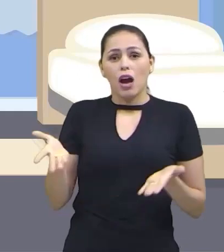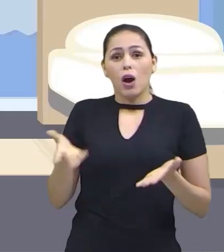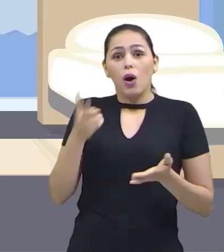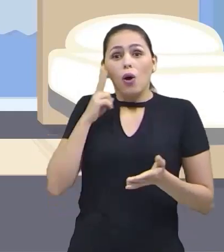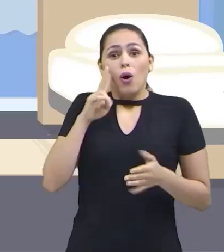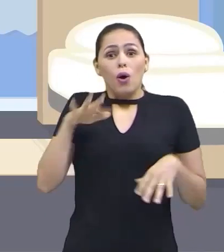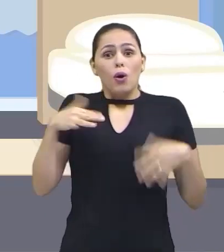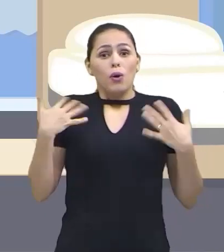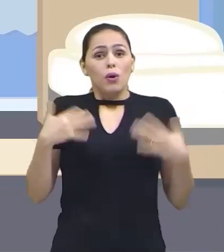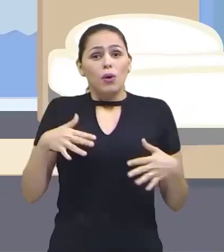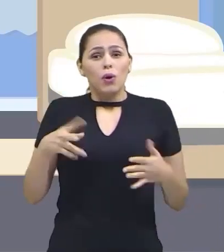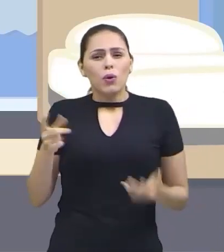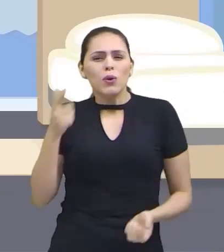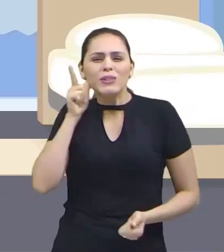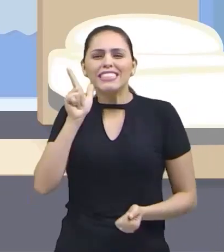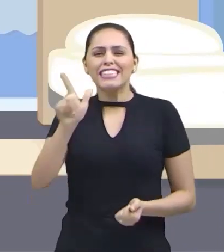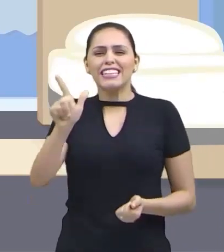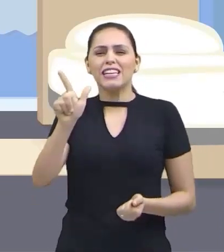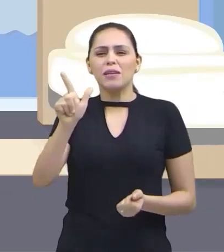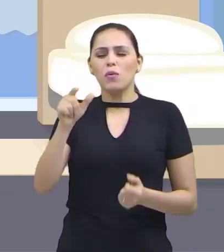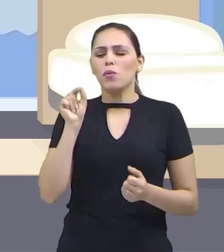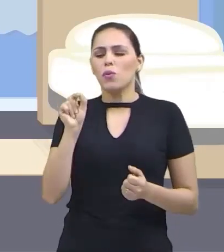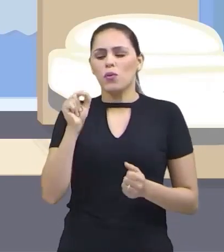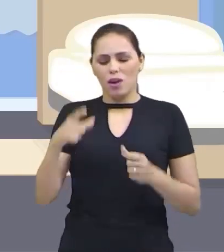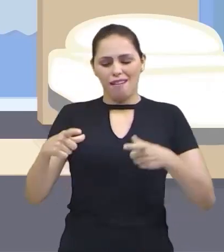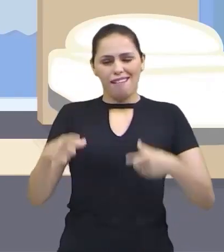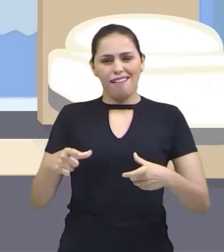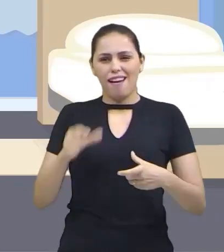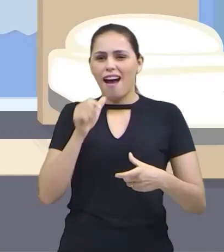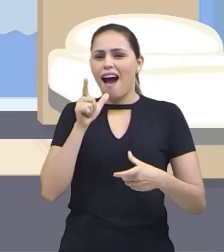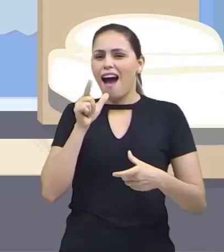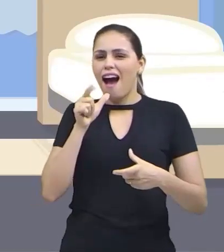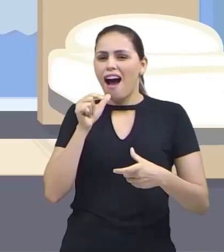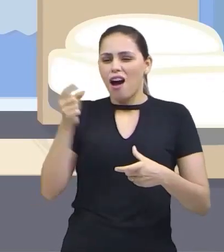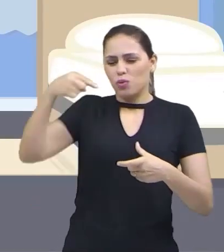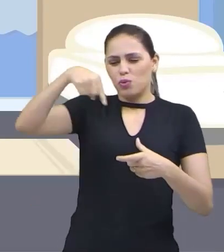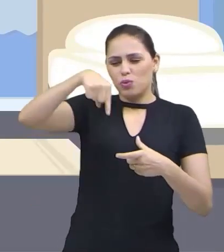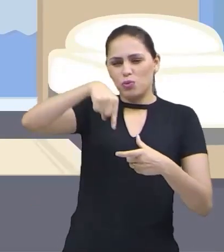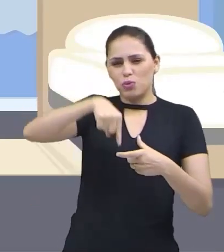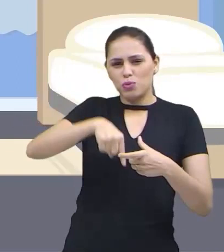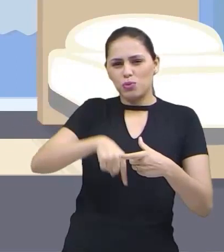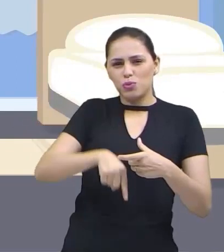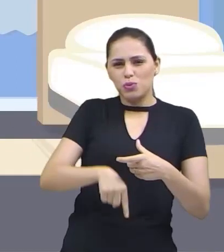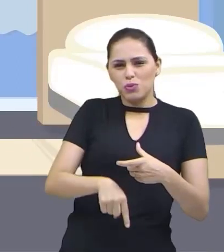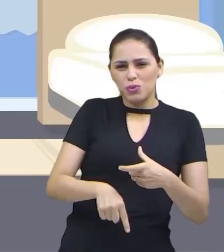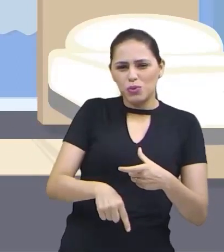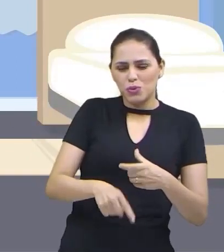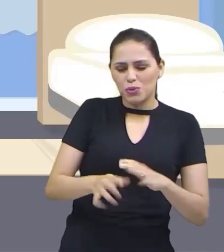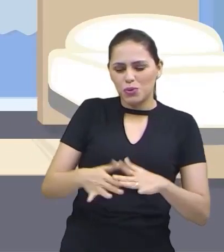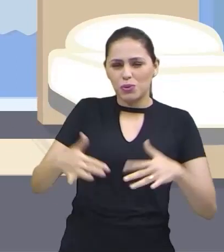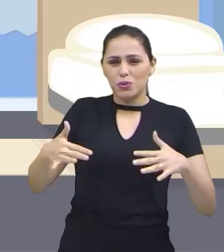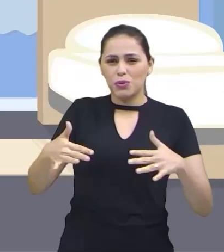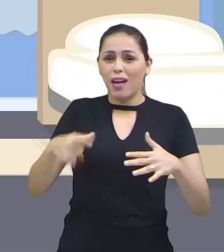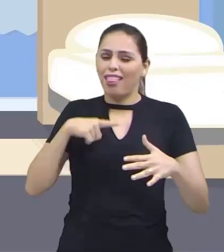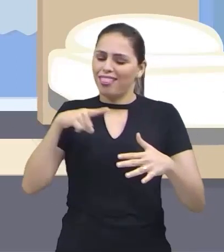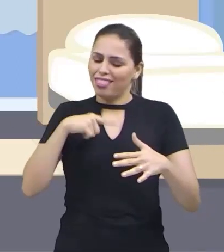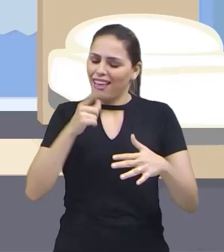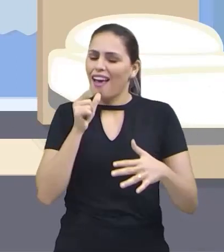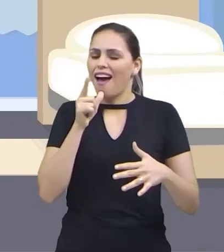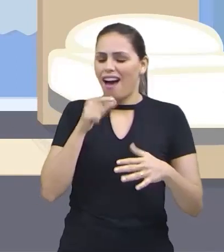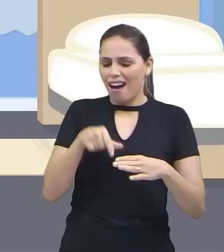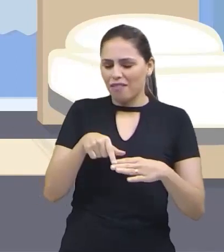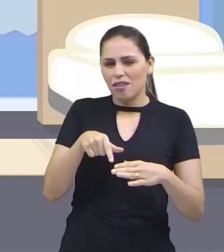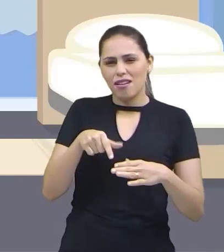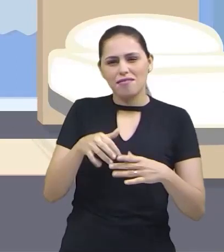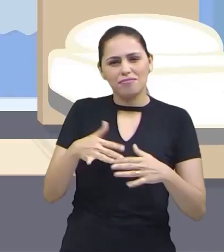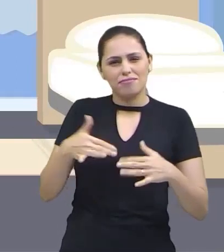Agora. Chegamos aonde a gente queria chegar. No poço encantado, com a água mágica. Essa água mágica a gente